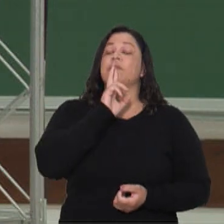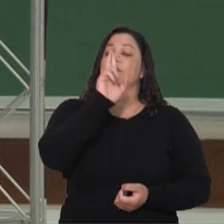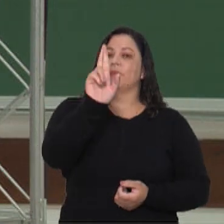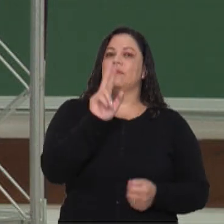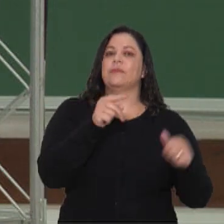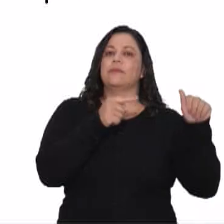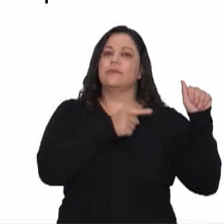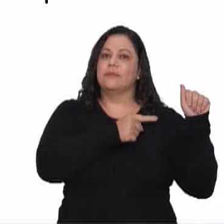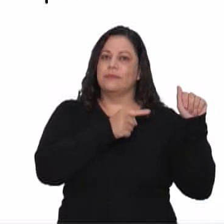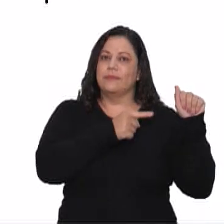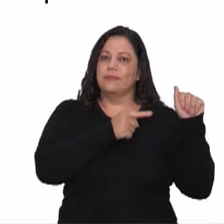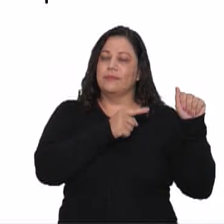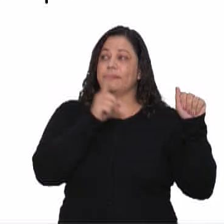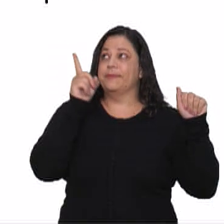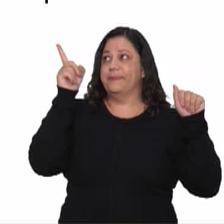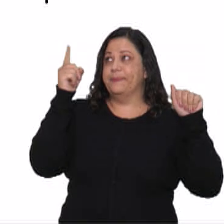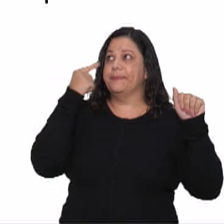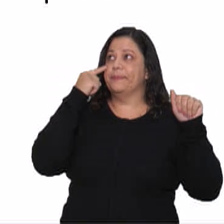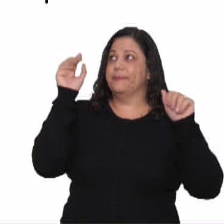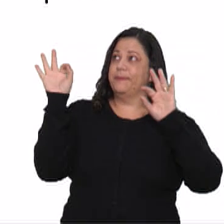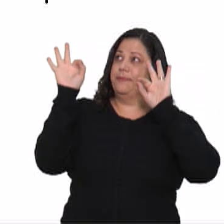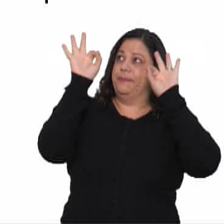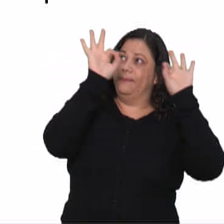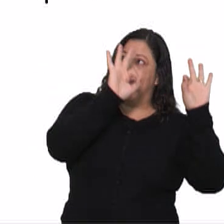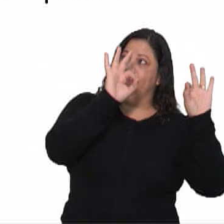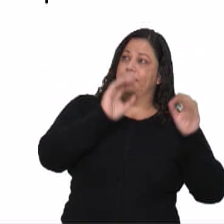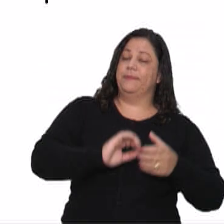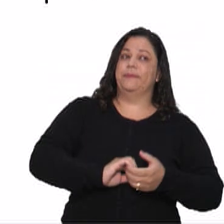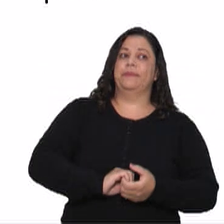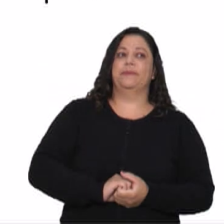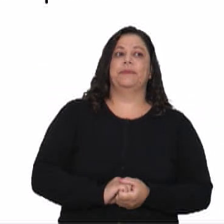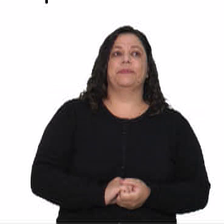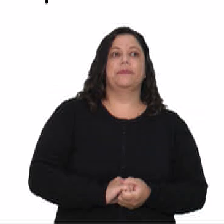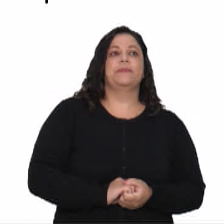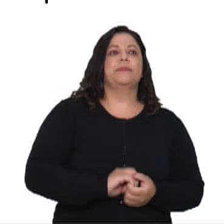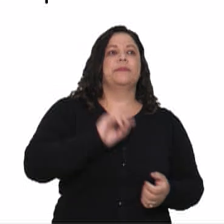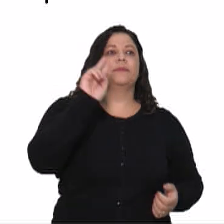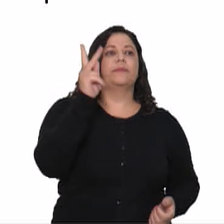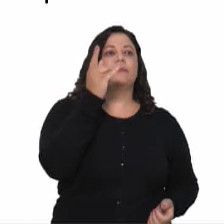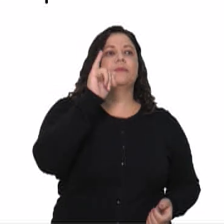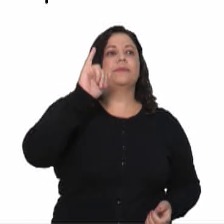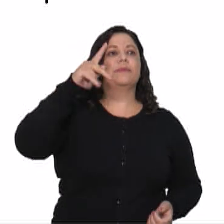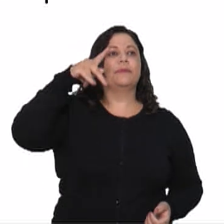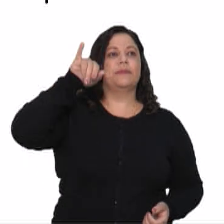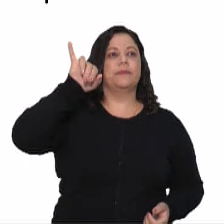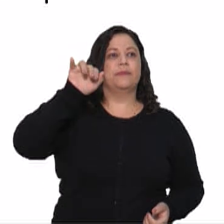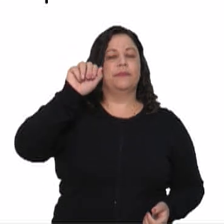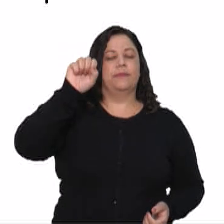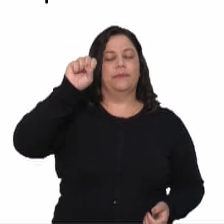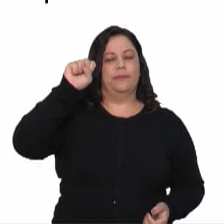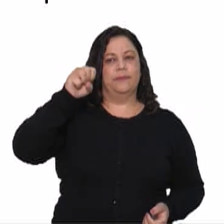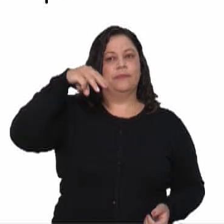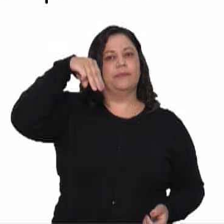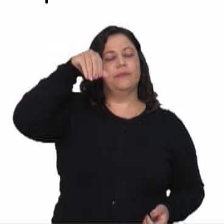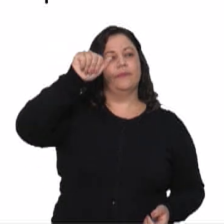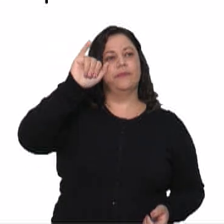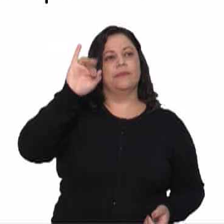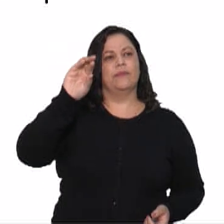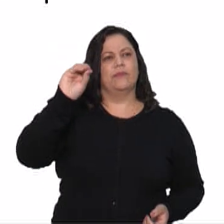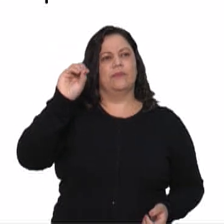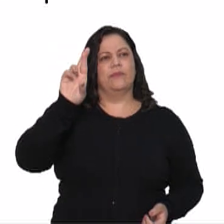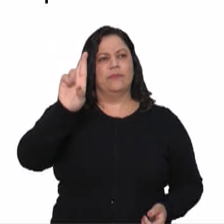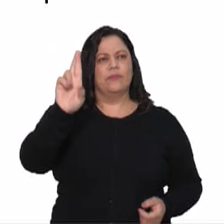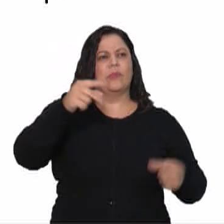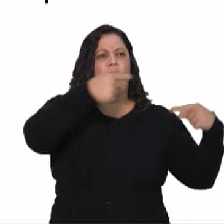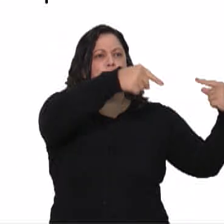Resposta da questão A. Hippias maior é um diálogo aporético. Expõe um problema, mas não